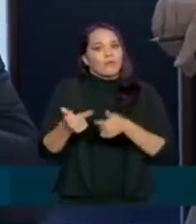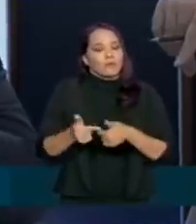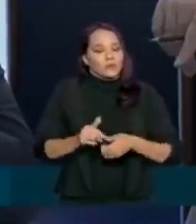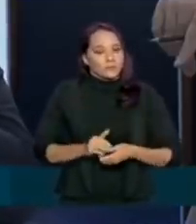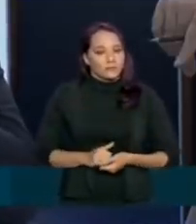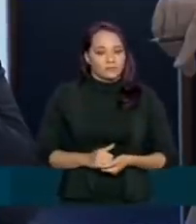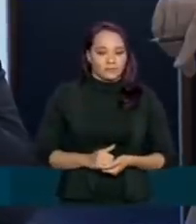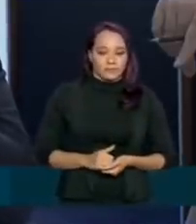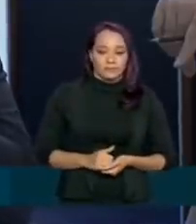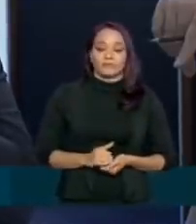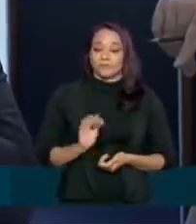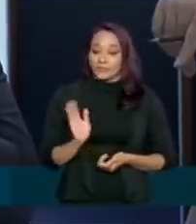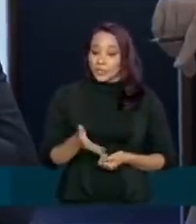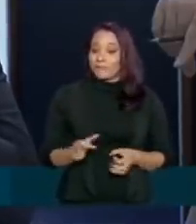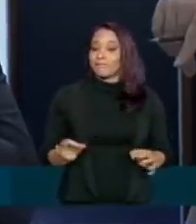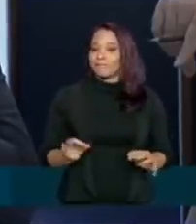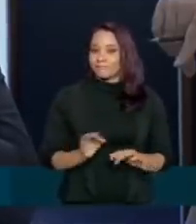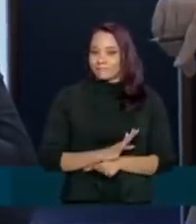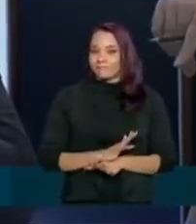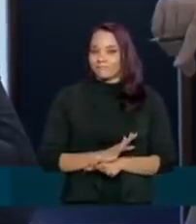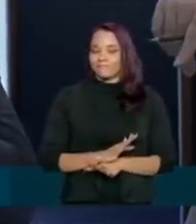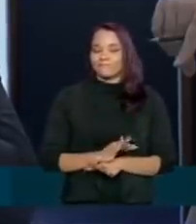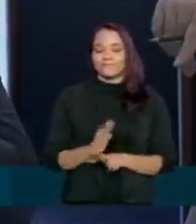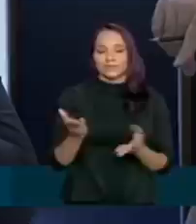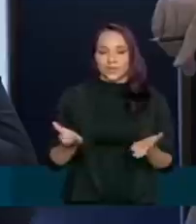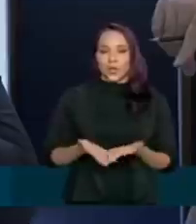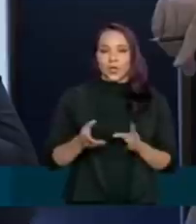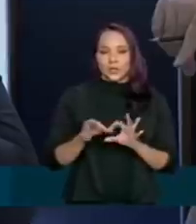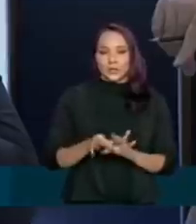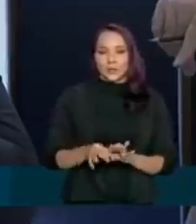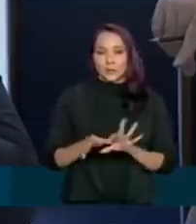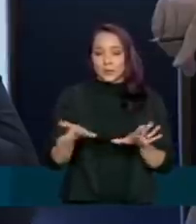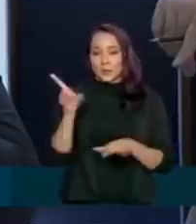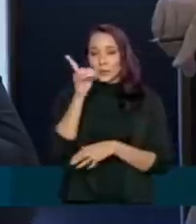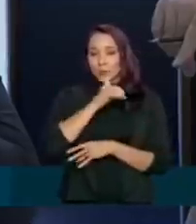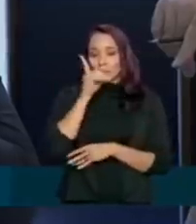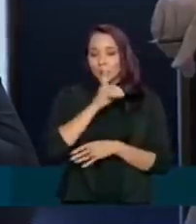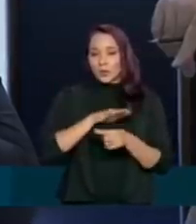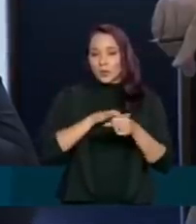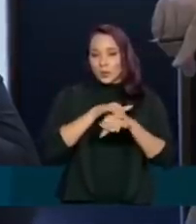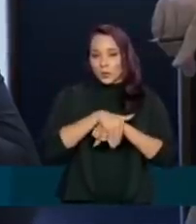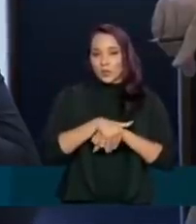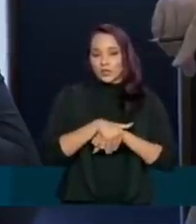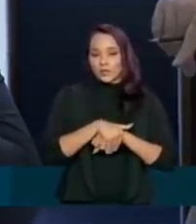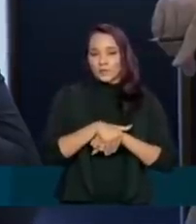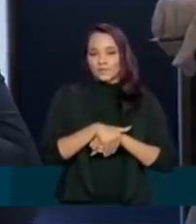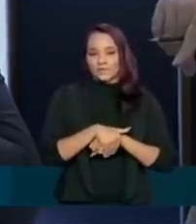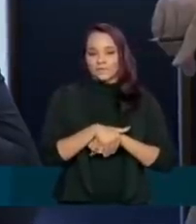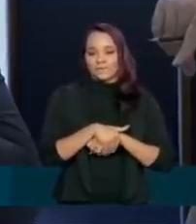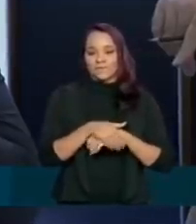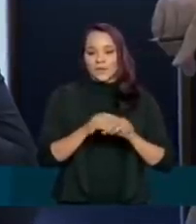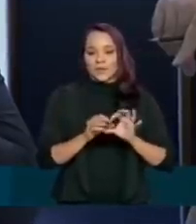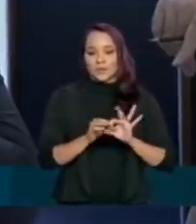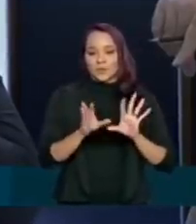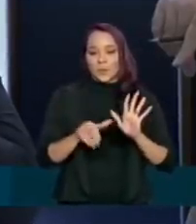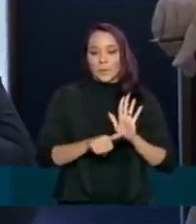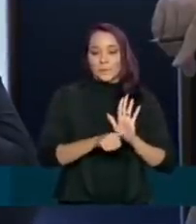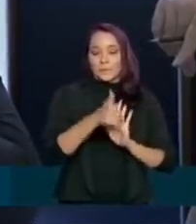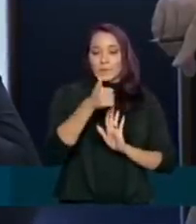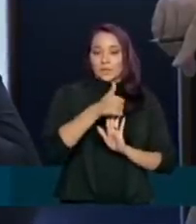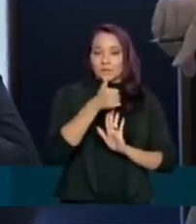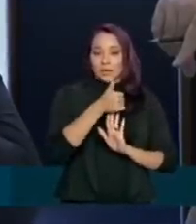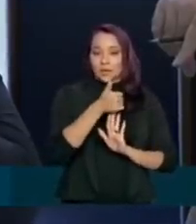está pronta. Nós disponibilizamos no domingo à noite, cedo, a primeira versão